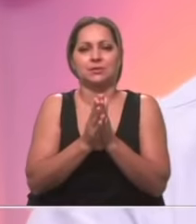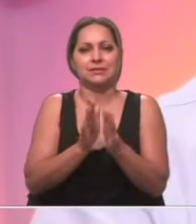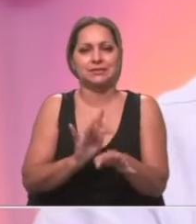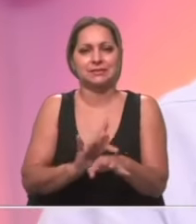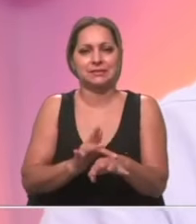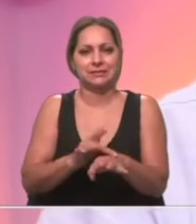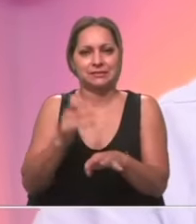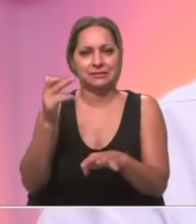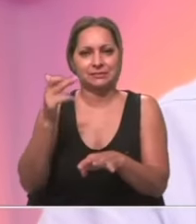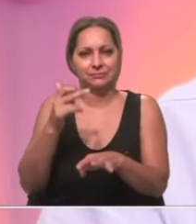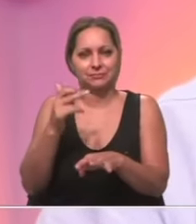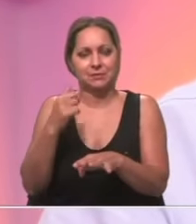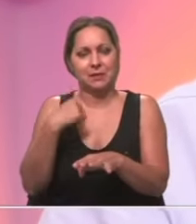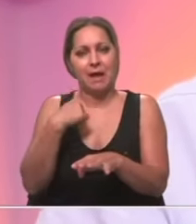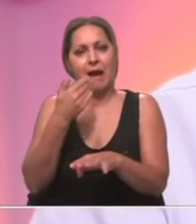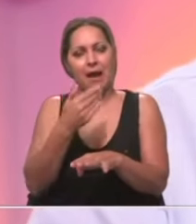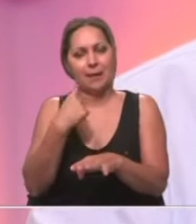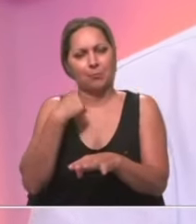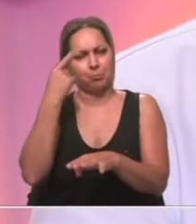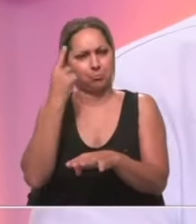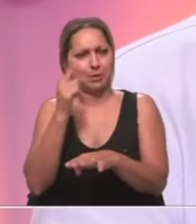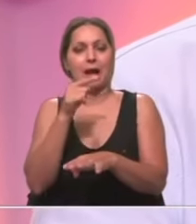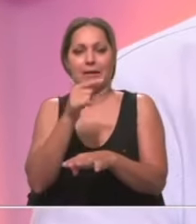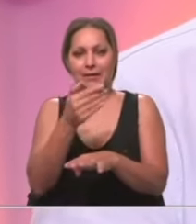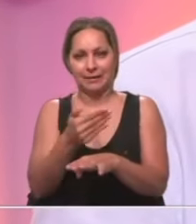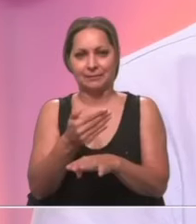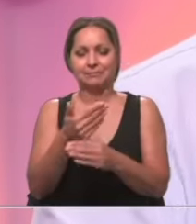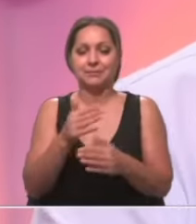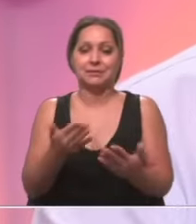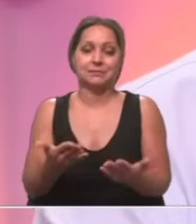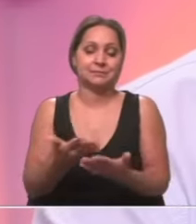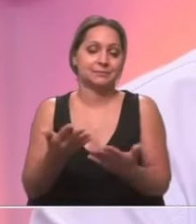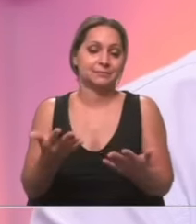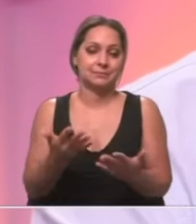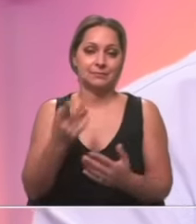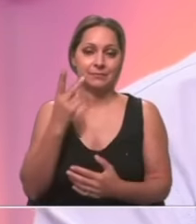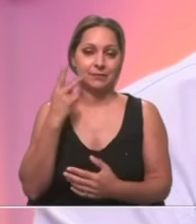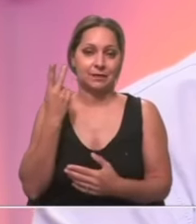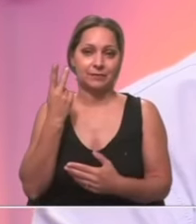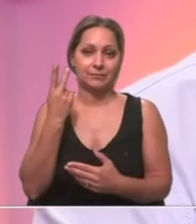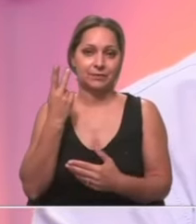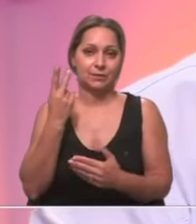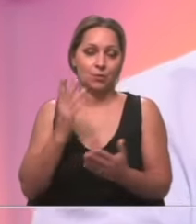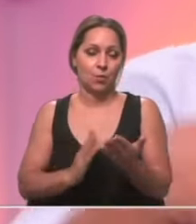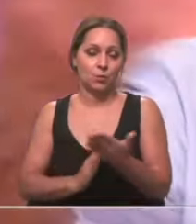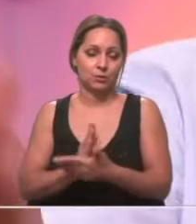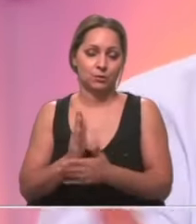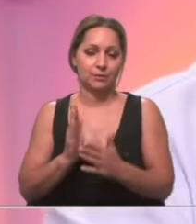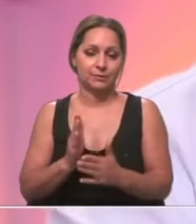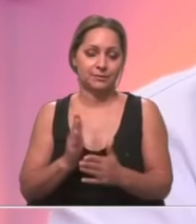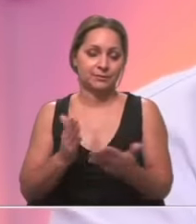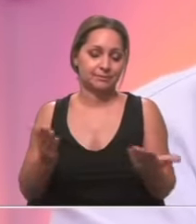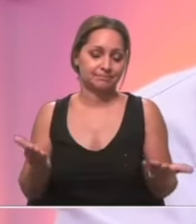contas temos fragilidades onde a gente espera que elas não estejam. Mas é isto, a vida tem que continuar e the show must go